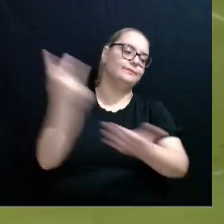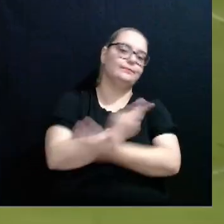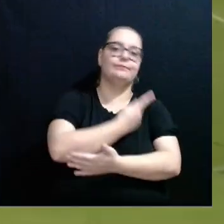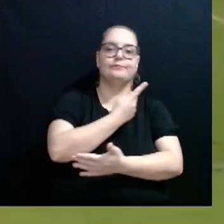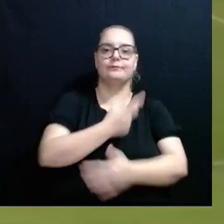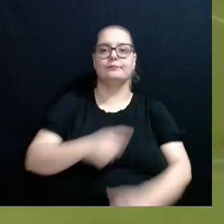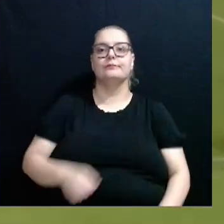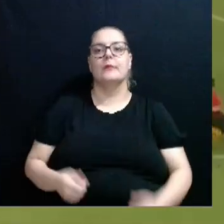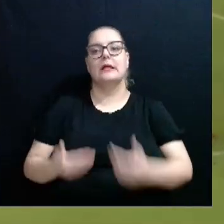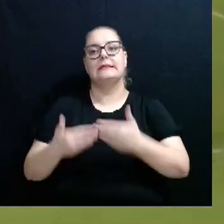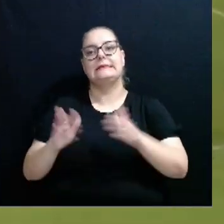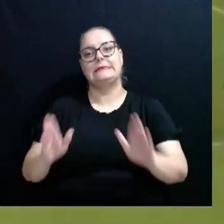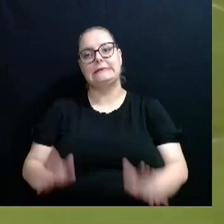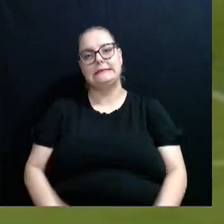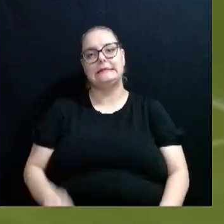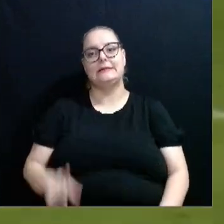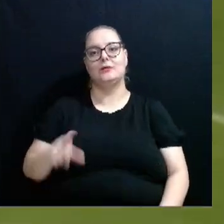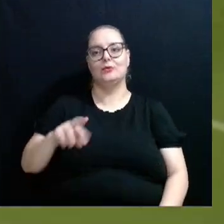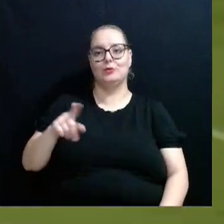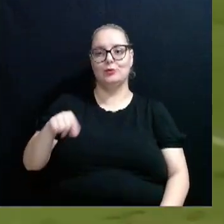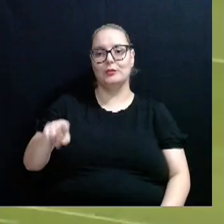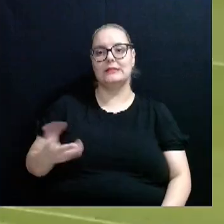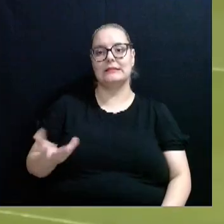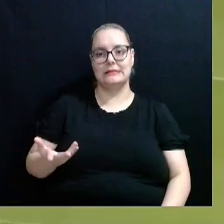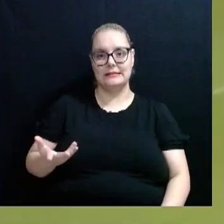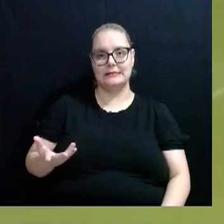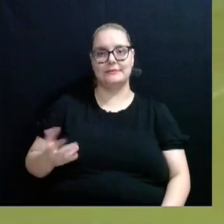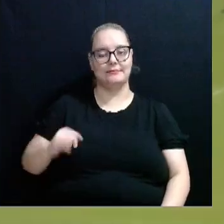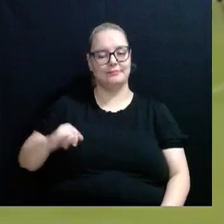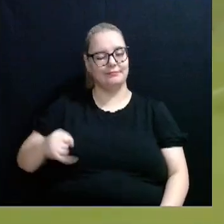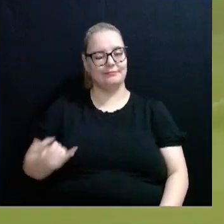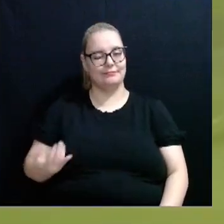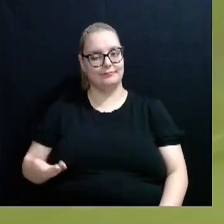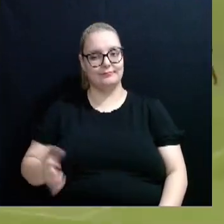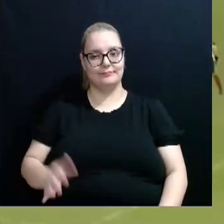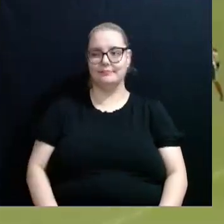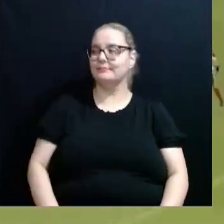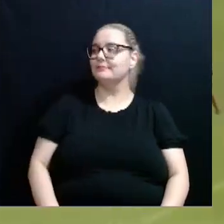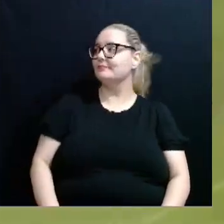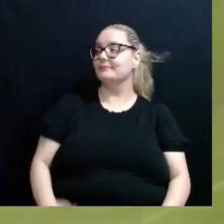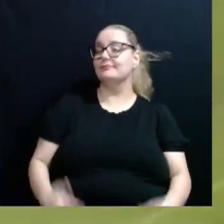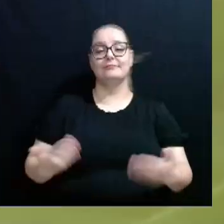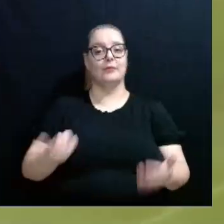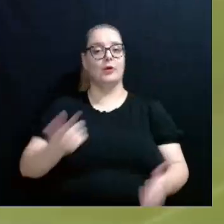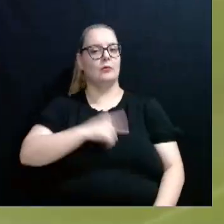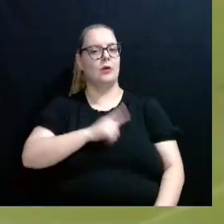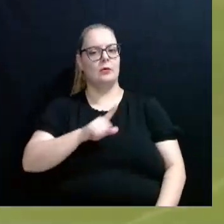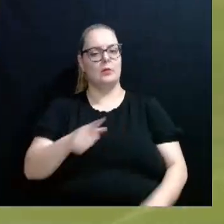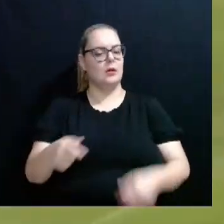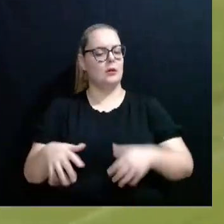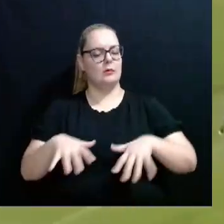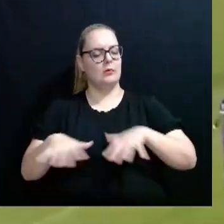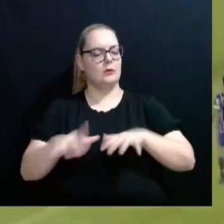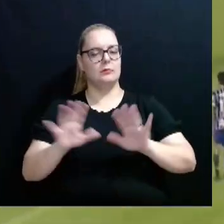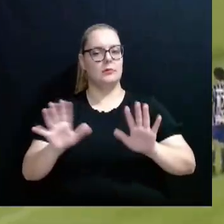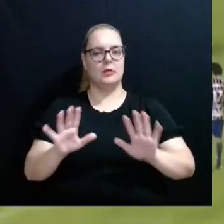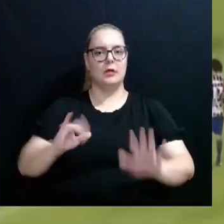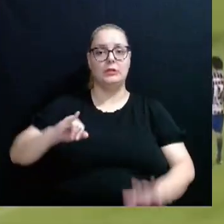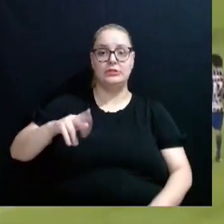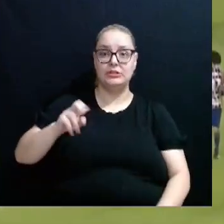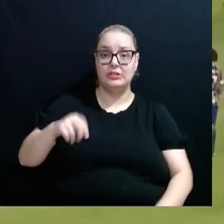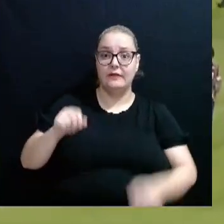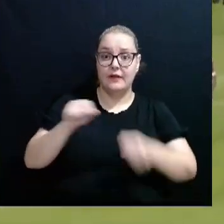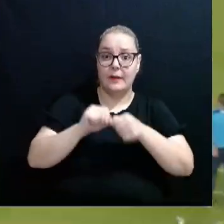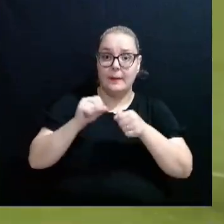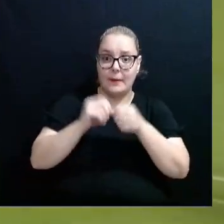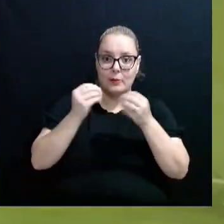com Luiz Gustavo, oportunista. Bom, Bugre não se abate não, viu? O Jean faz milagre nessa cabeçada